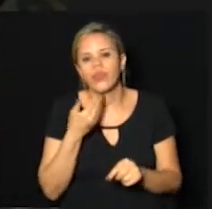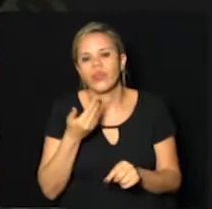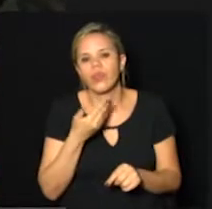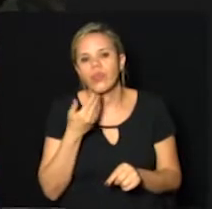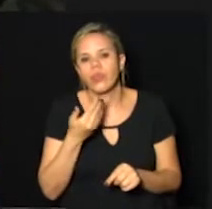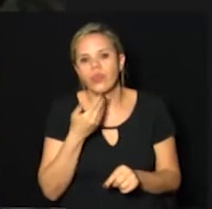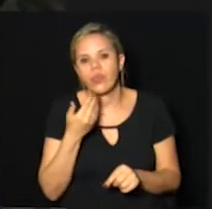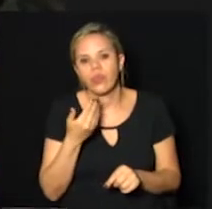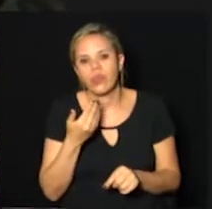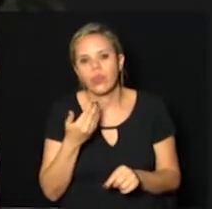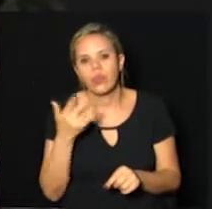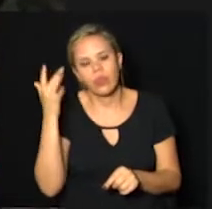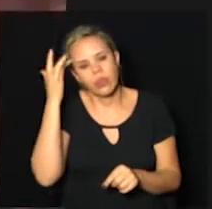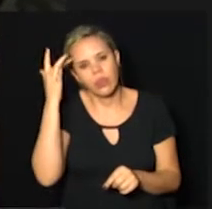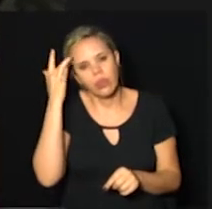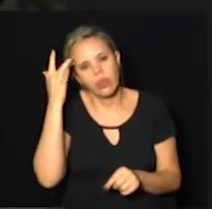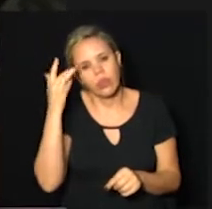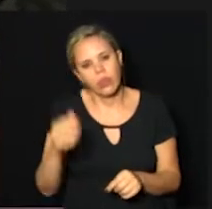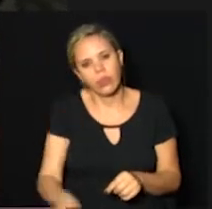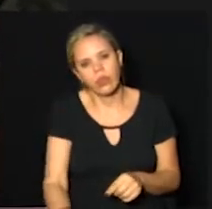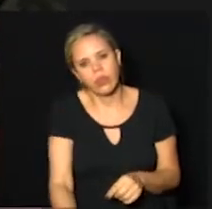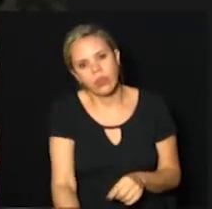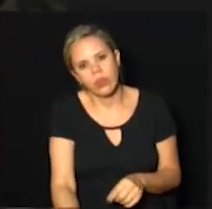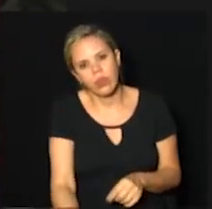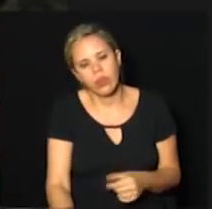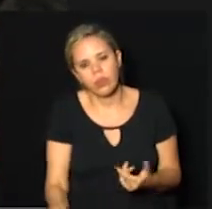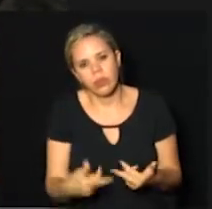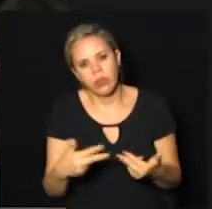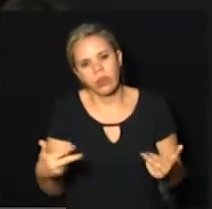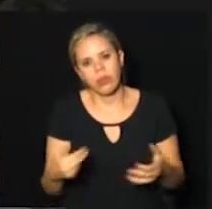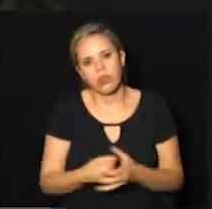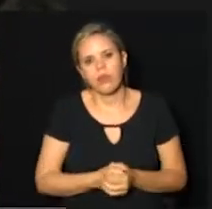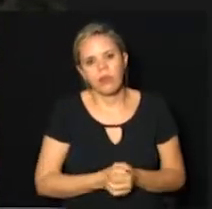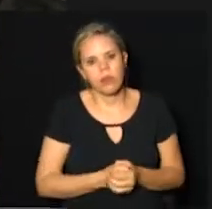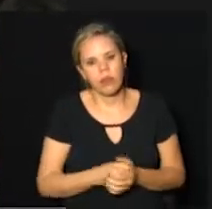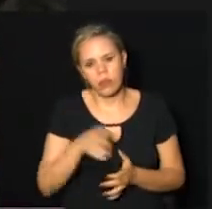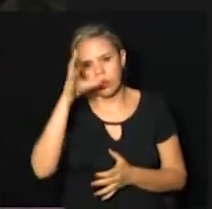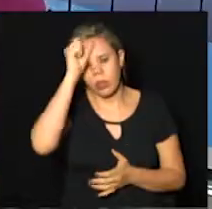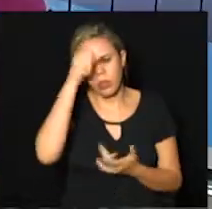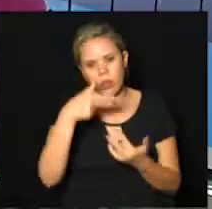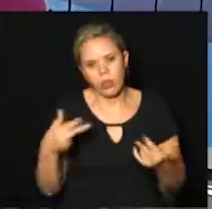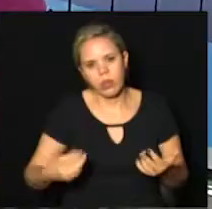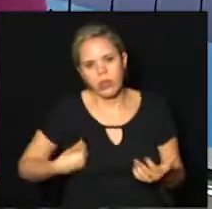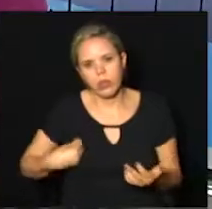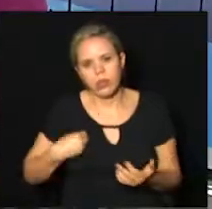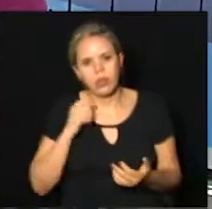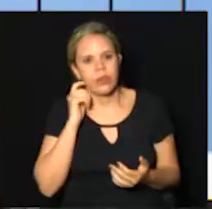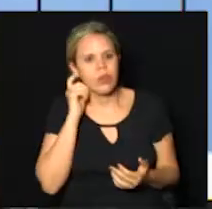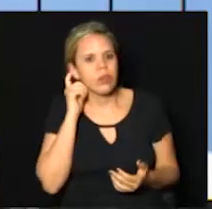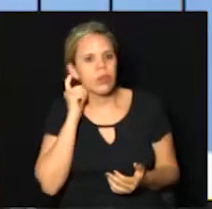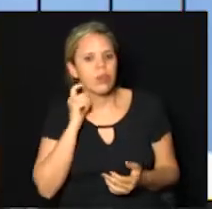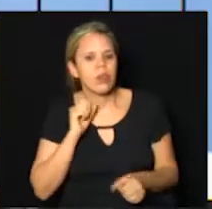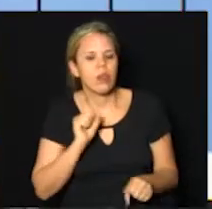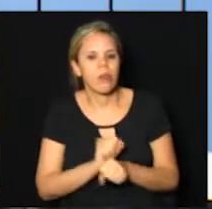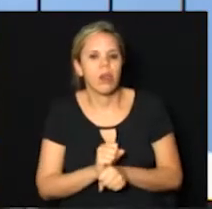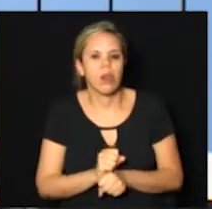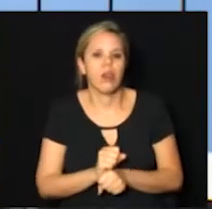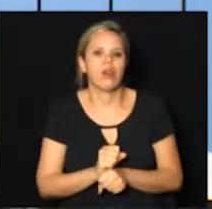é mais madura, que a gente já passou por tanta coisa, né? Já aprendeu tanta coisa na vida. Para de bater menos a